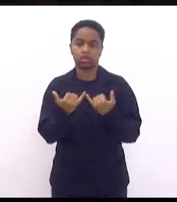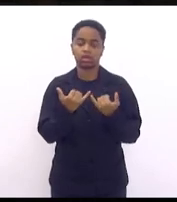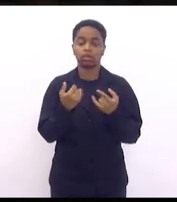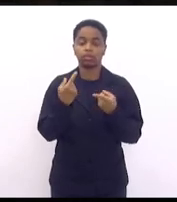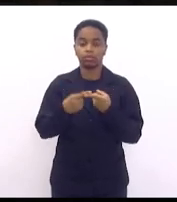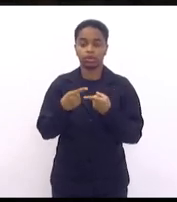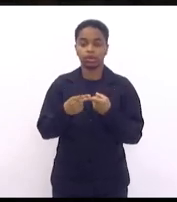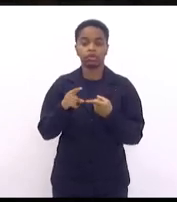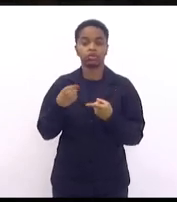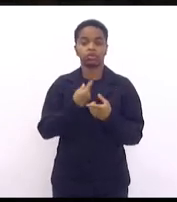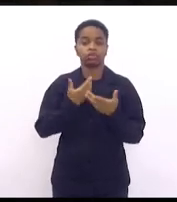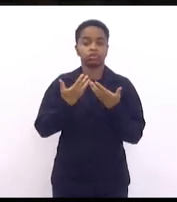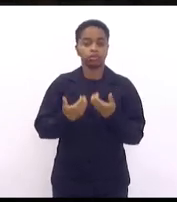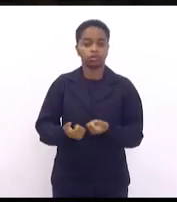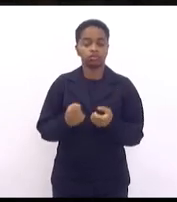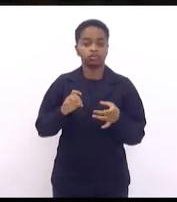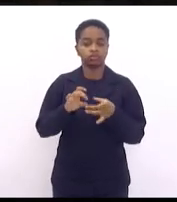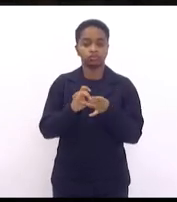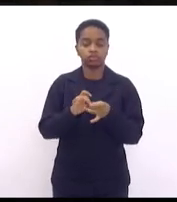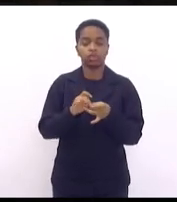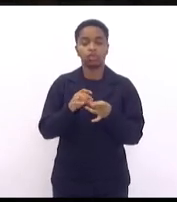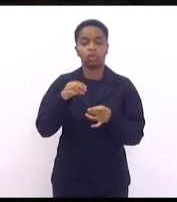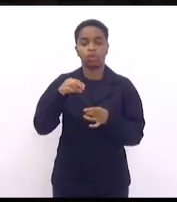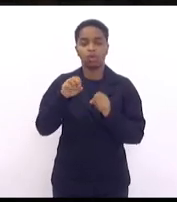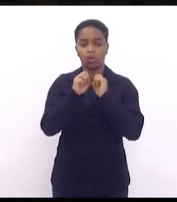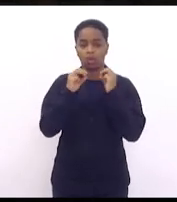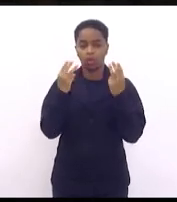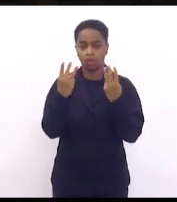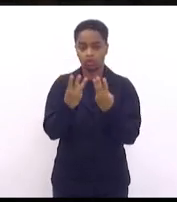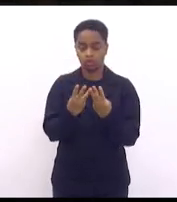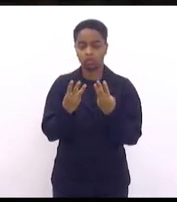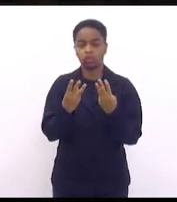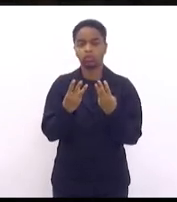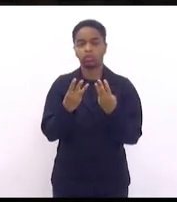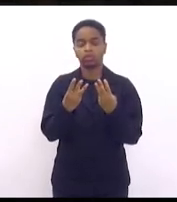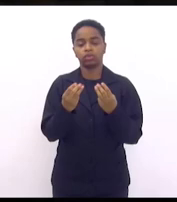sendo adotado pela Organização das Nações Unidas